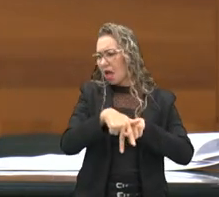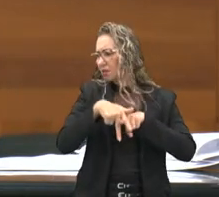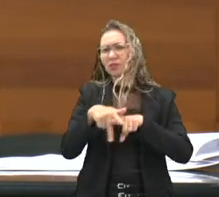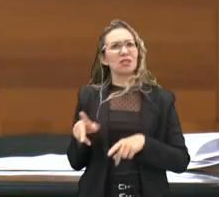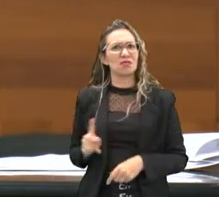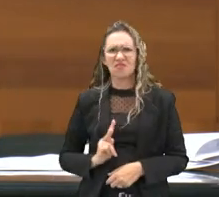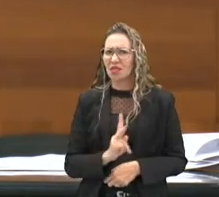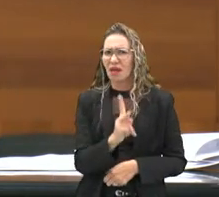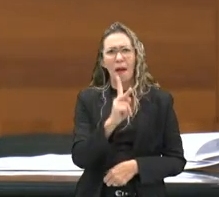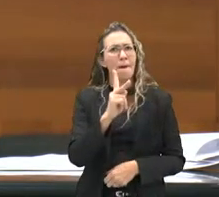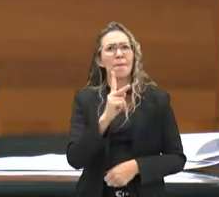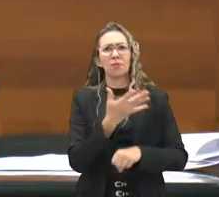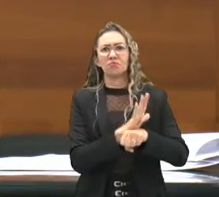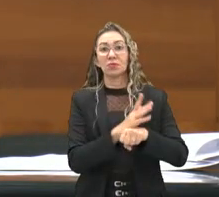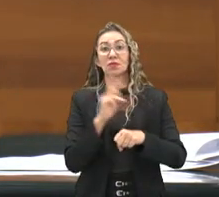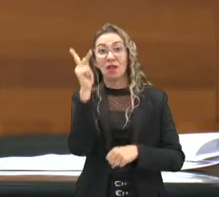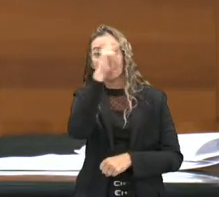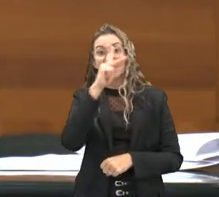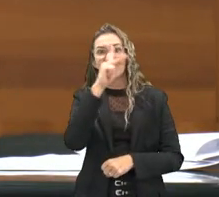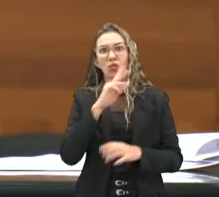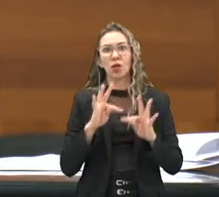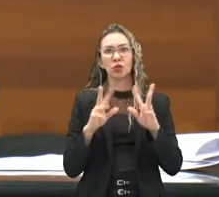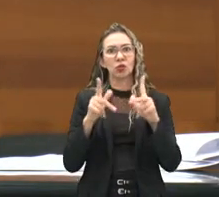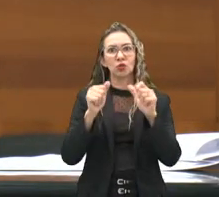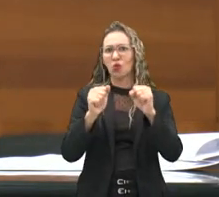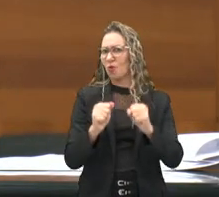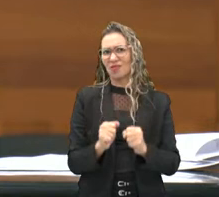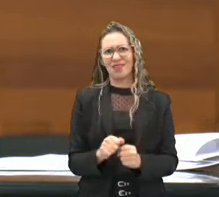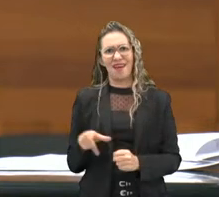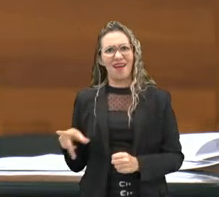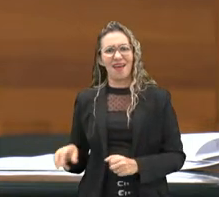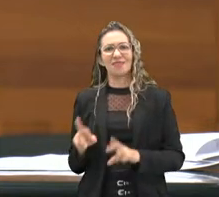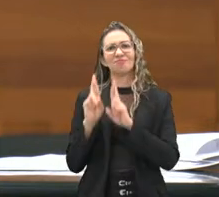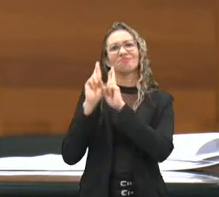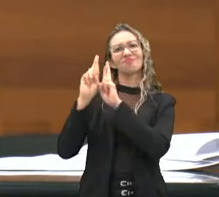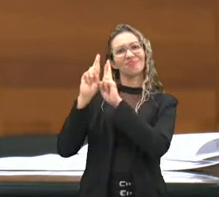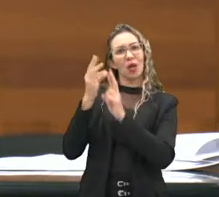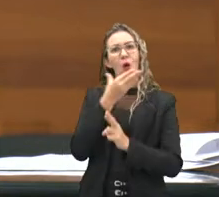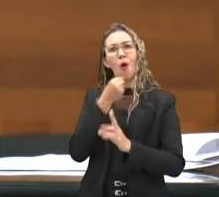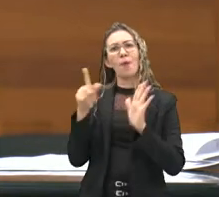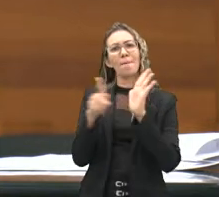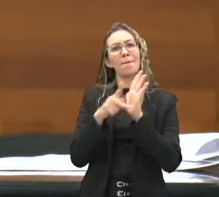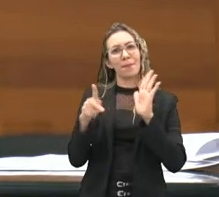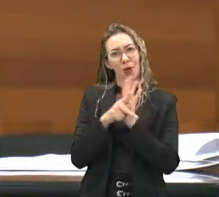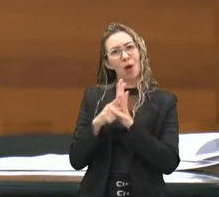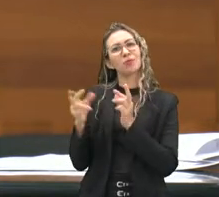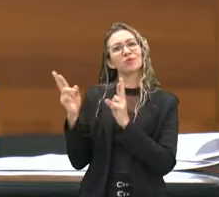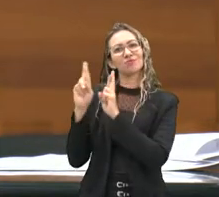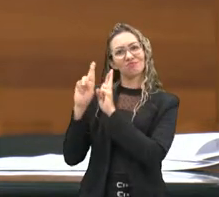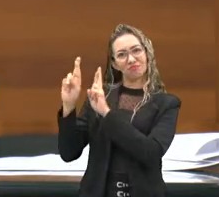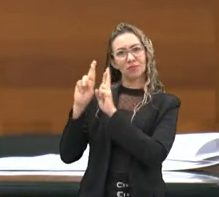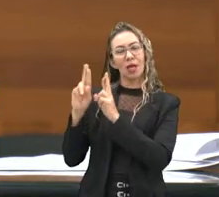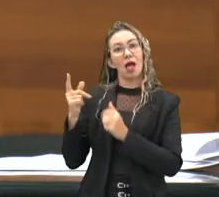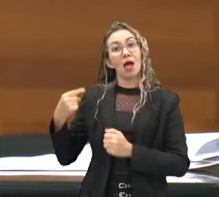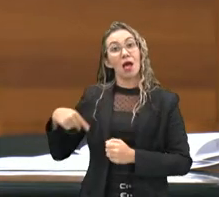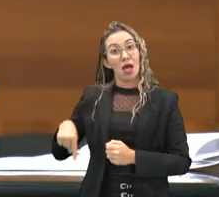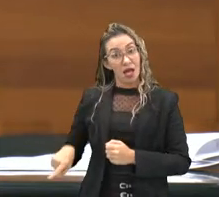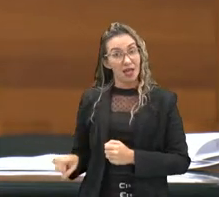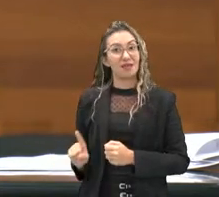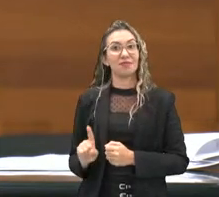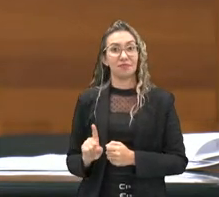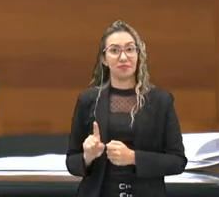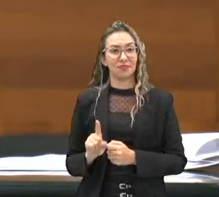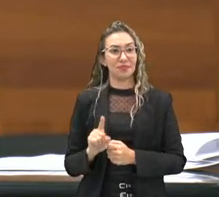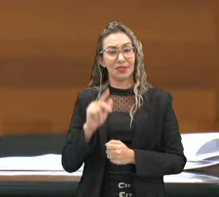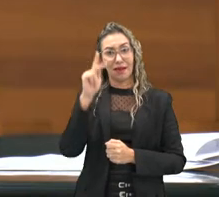participando da histórica Batalha do Cavaleiro da Esperança. A coluna Preste foi combatida até por Lampião.